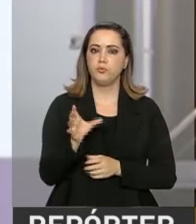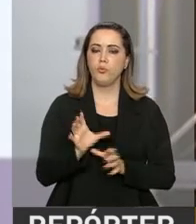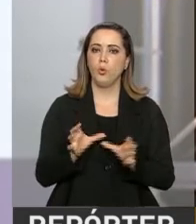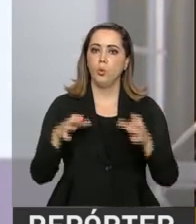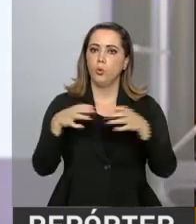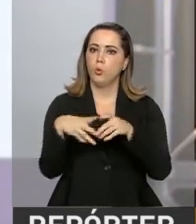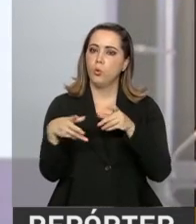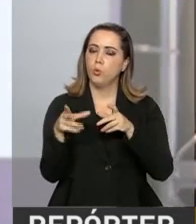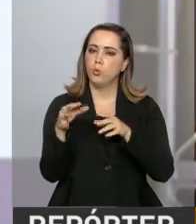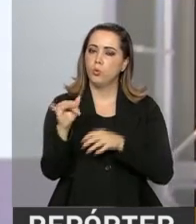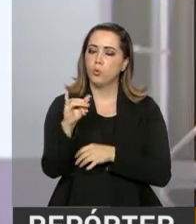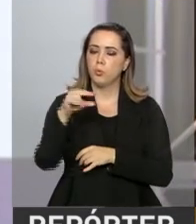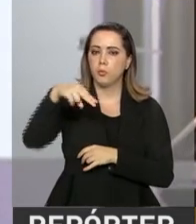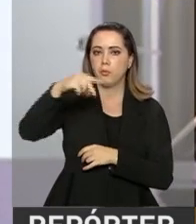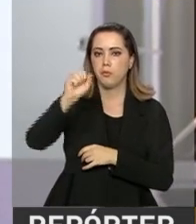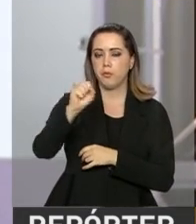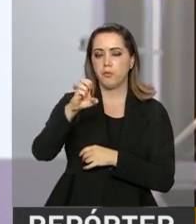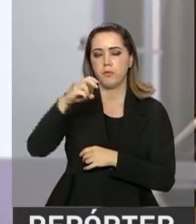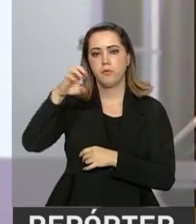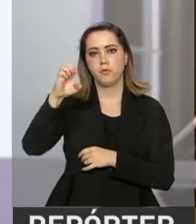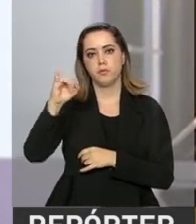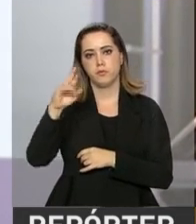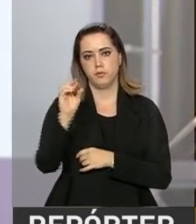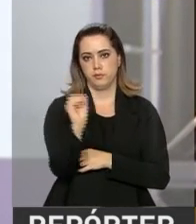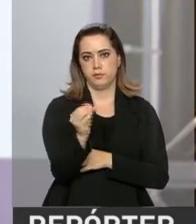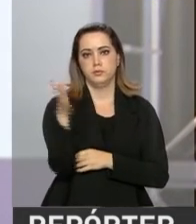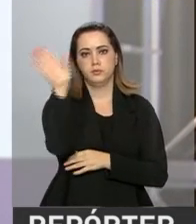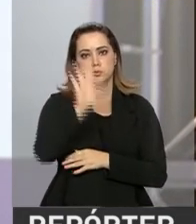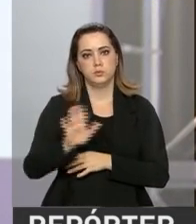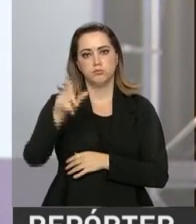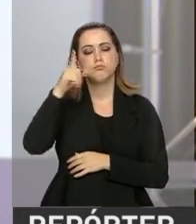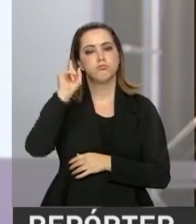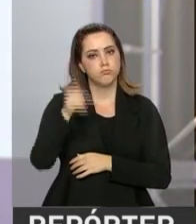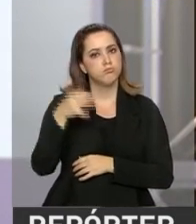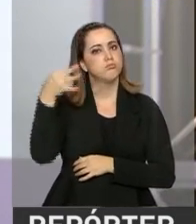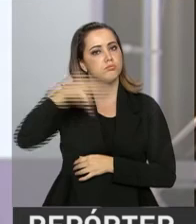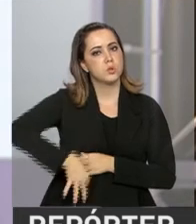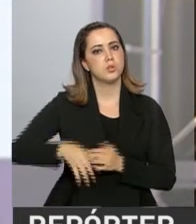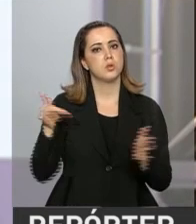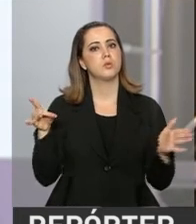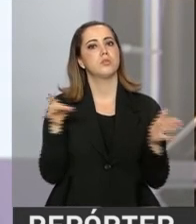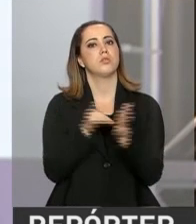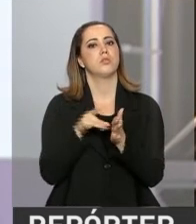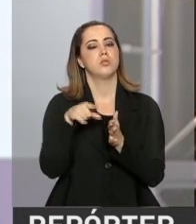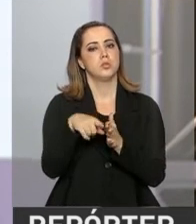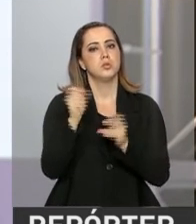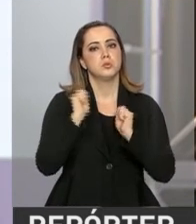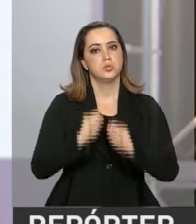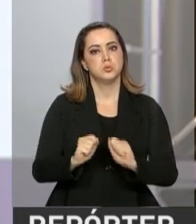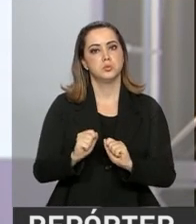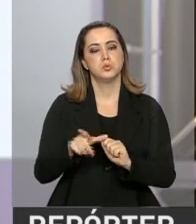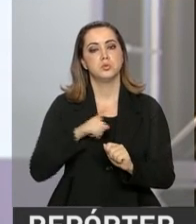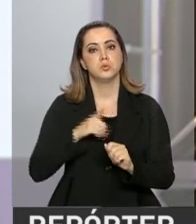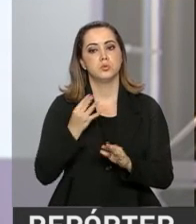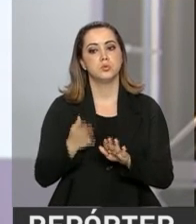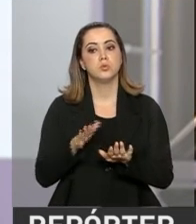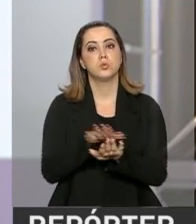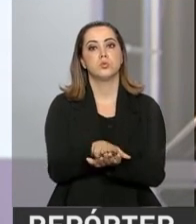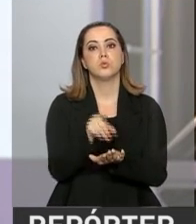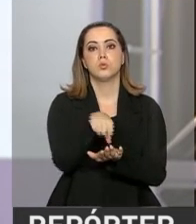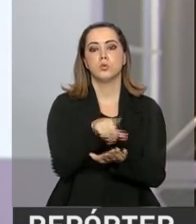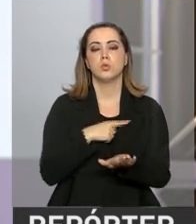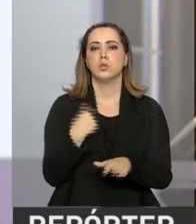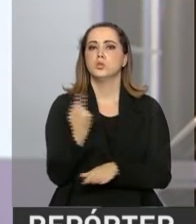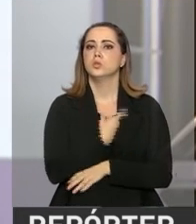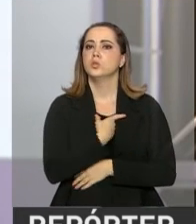nacional está bem capitalizado, líquido, está aprovisionado, competitivo e mais inclusivo.